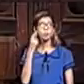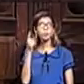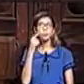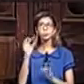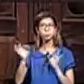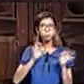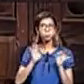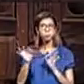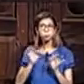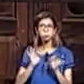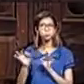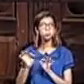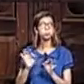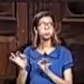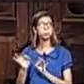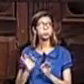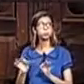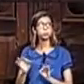processos